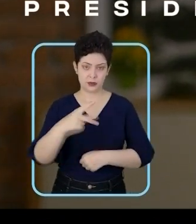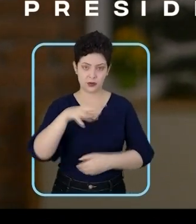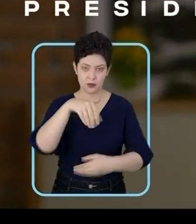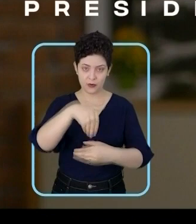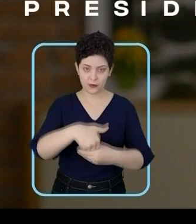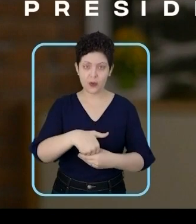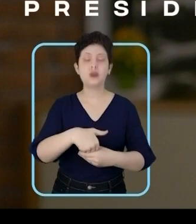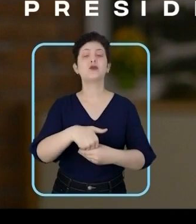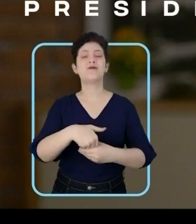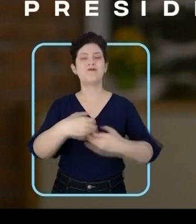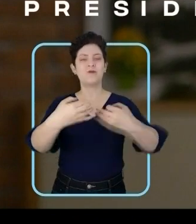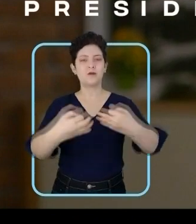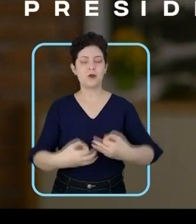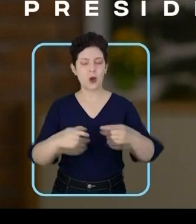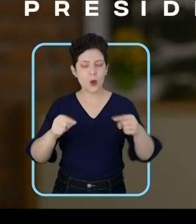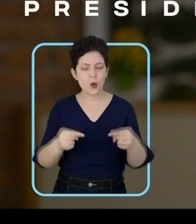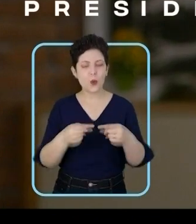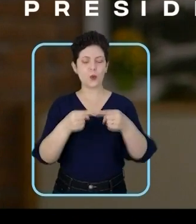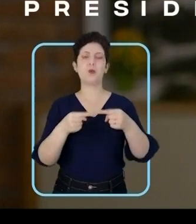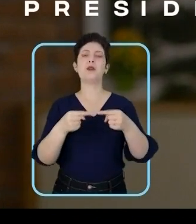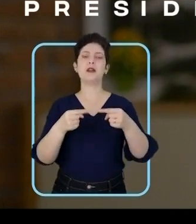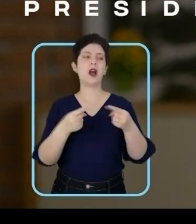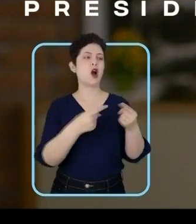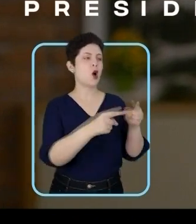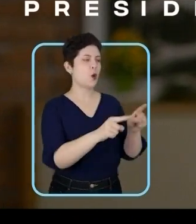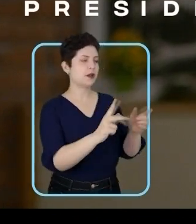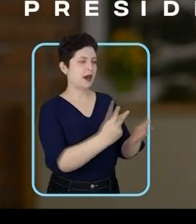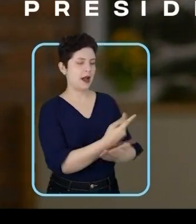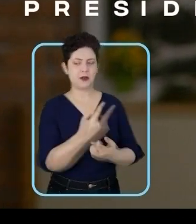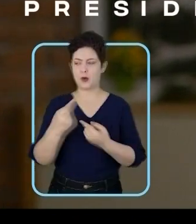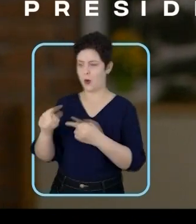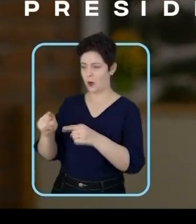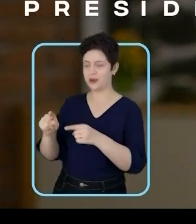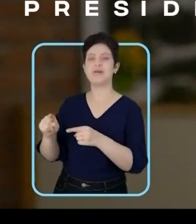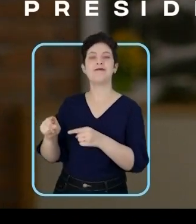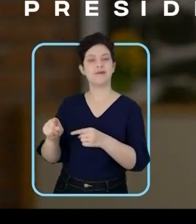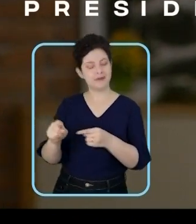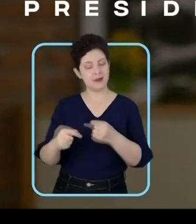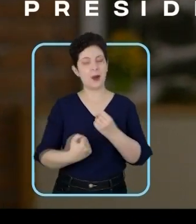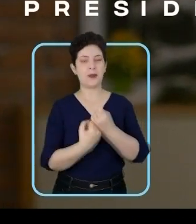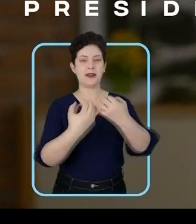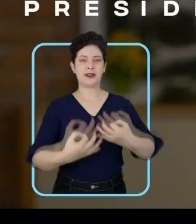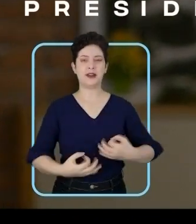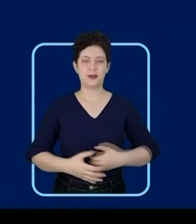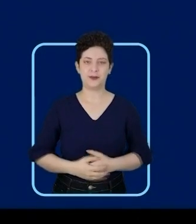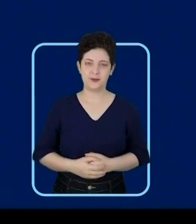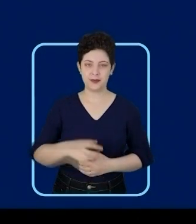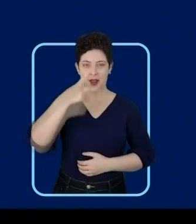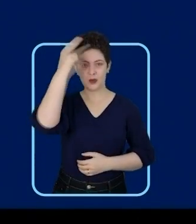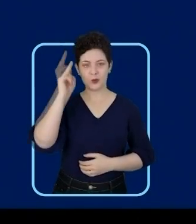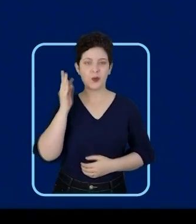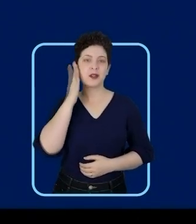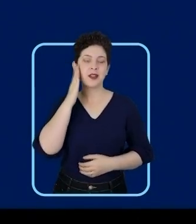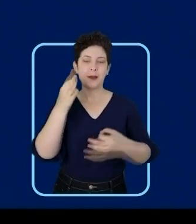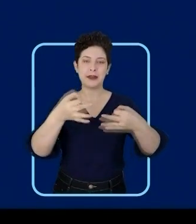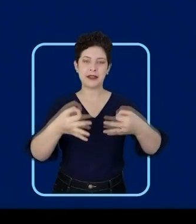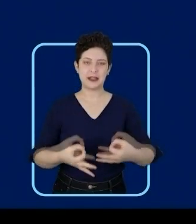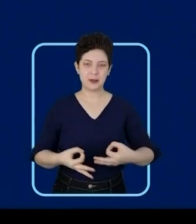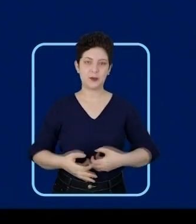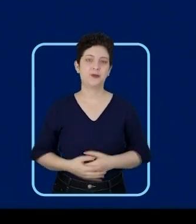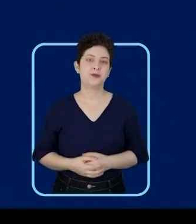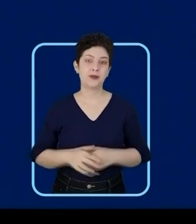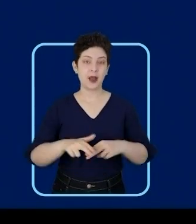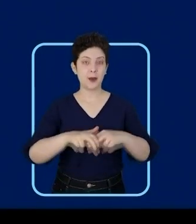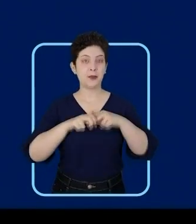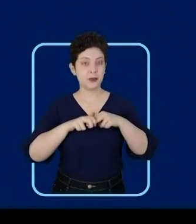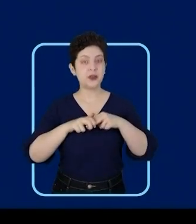e faça o seu voto ser útil. Útil contra quem fez o errado. Útil ao lado do que é certo. Soraya sabe o que é